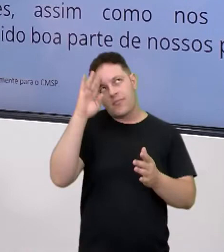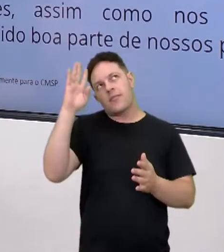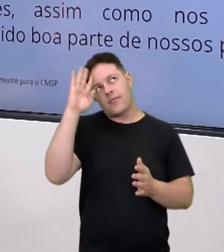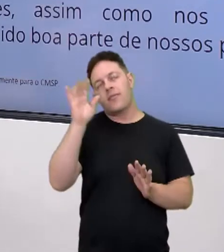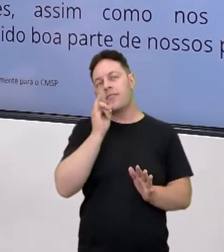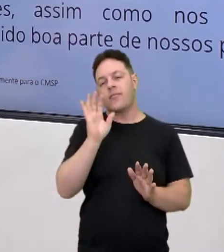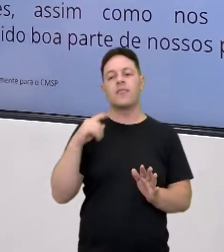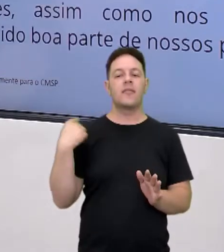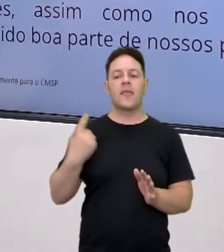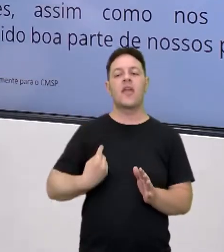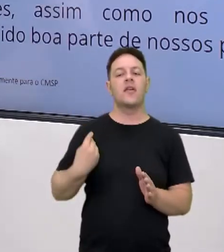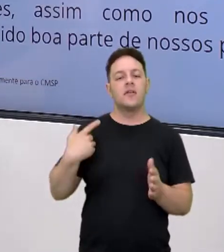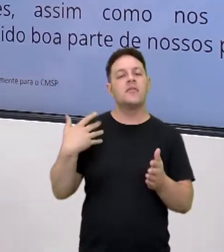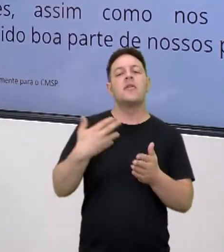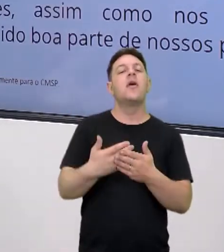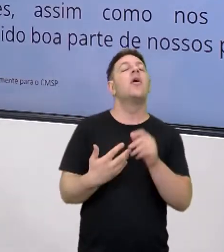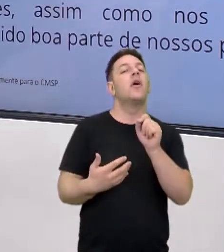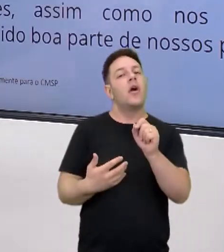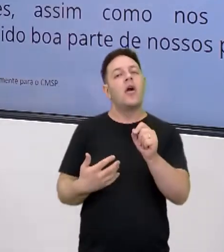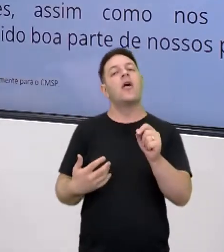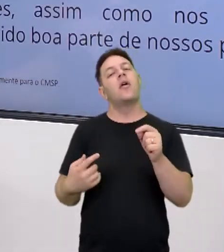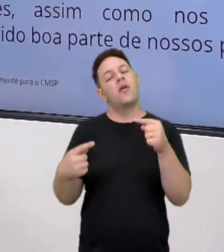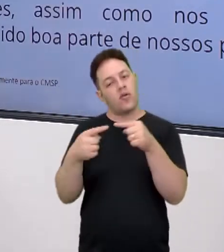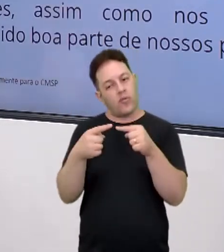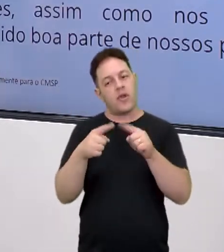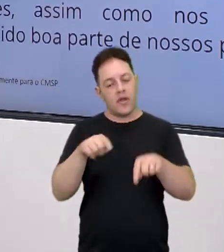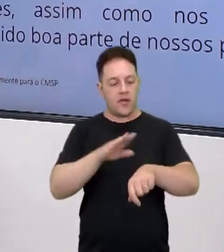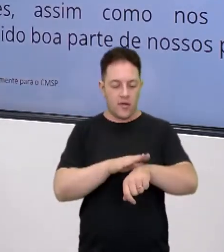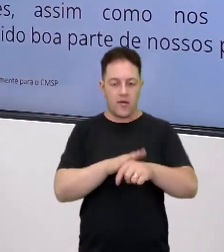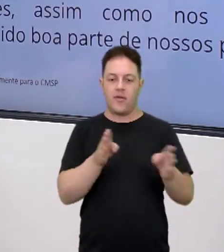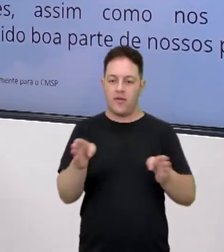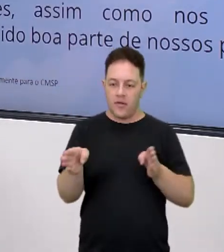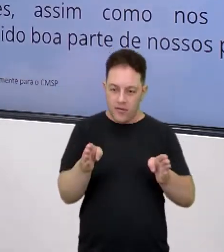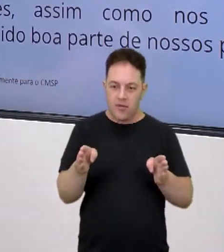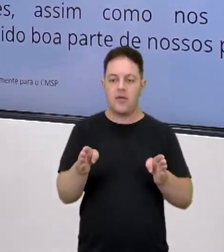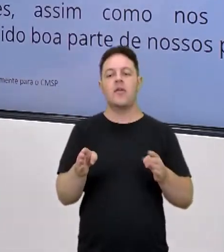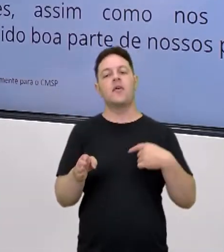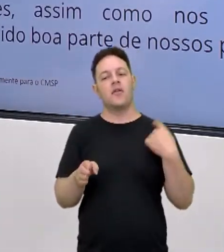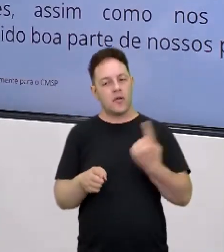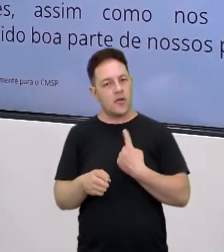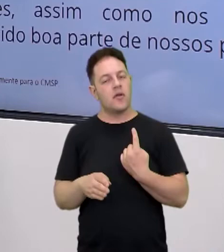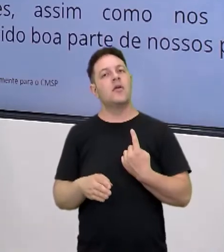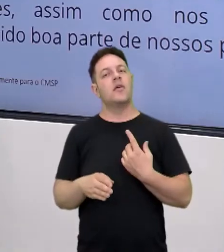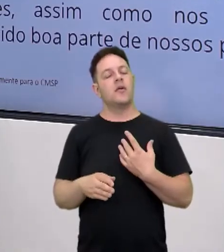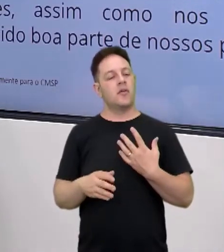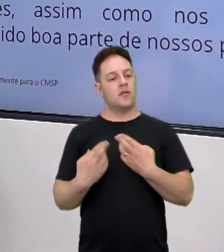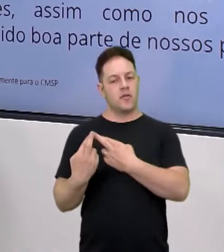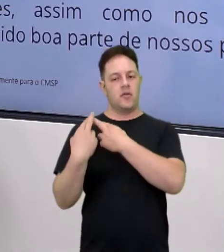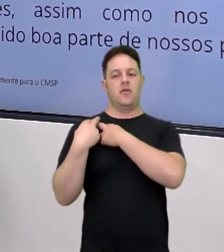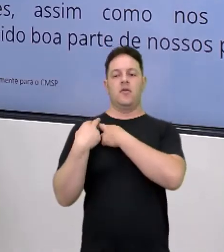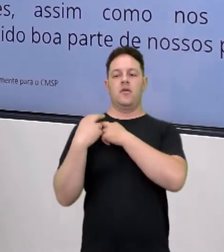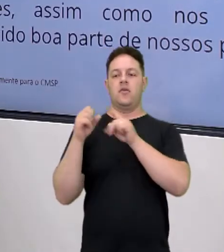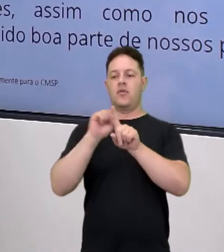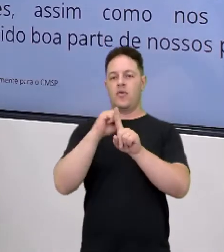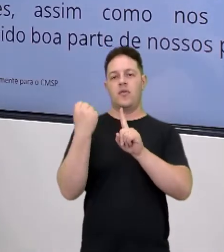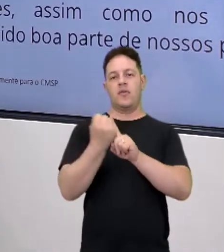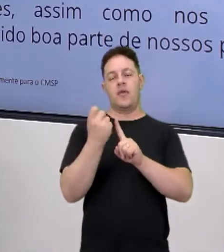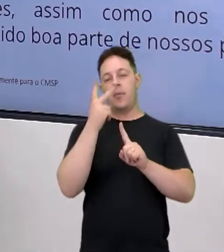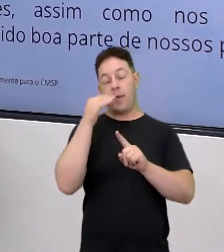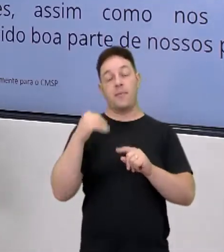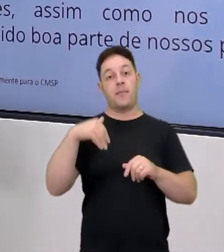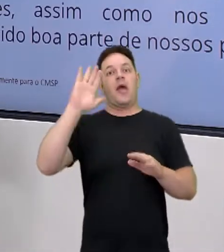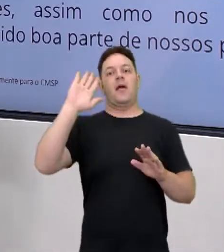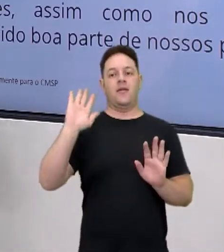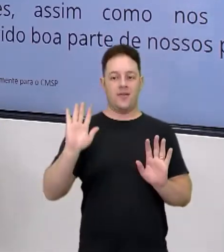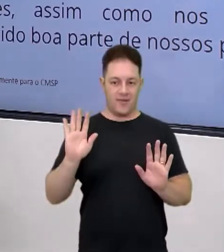pensar assim, e que justamente é essa fase onde a gente realmente tem um papel social muito maior, onde a